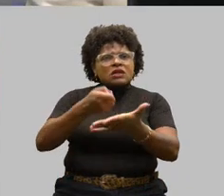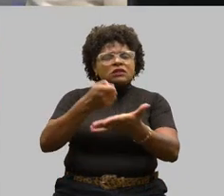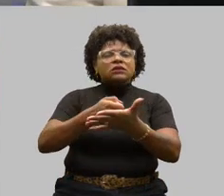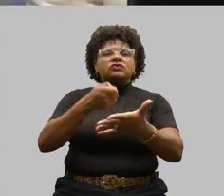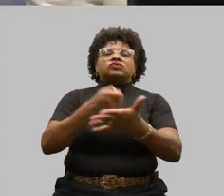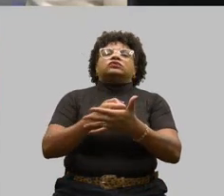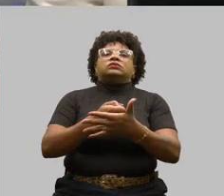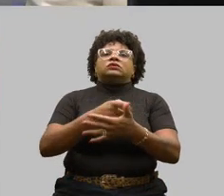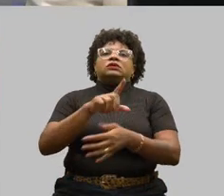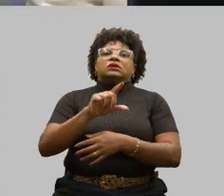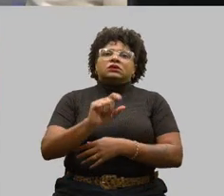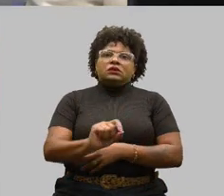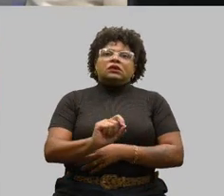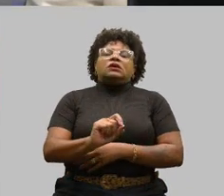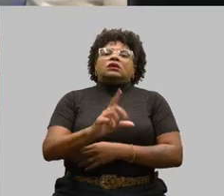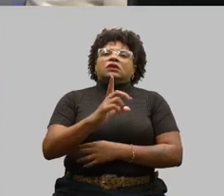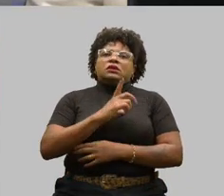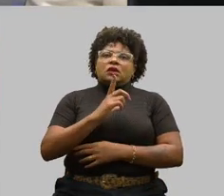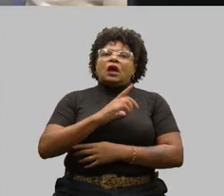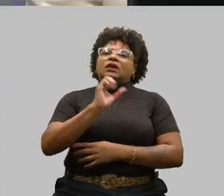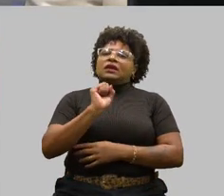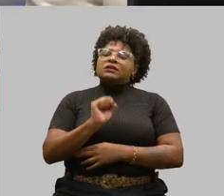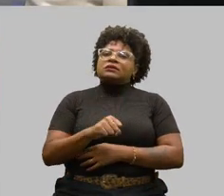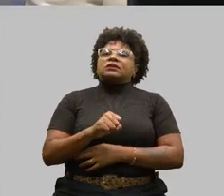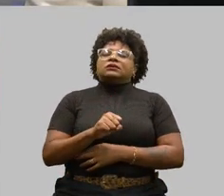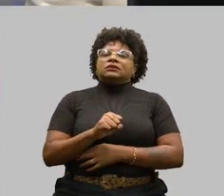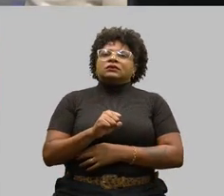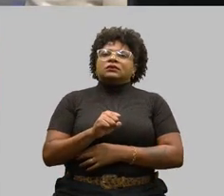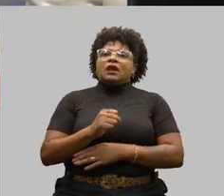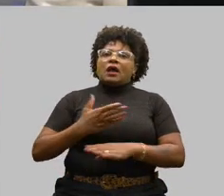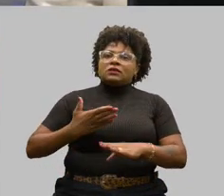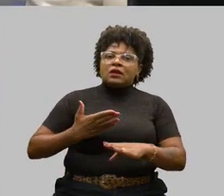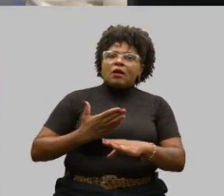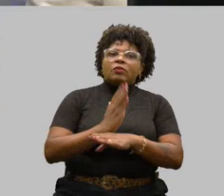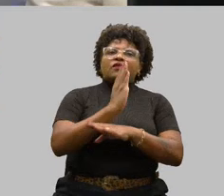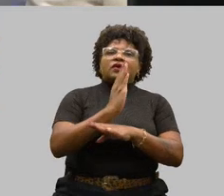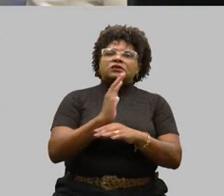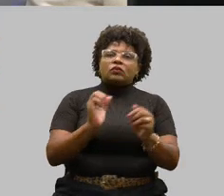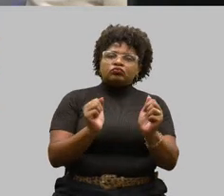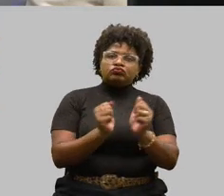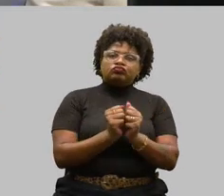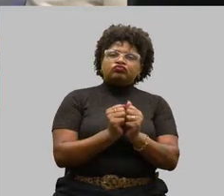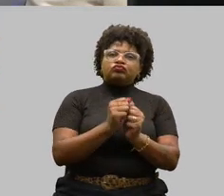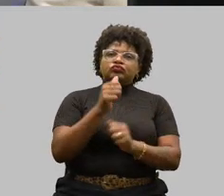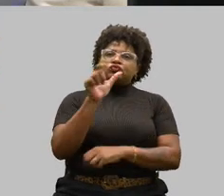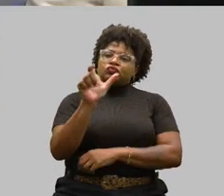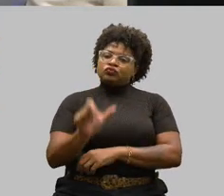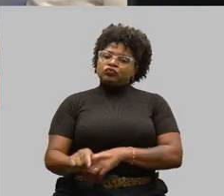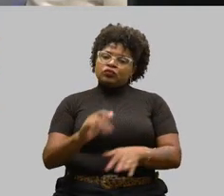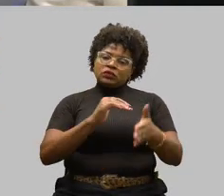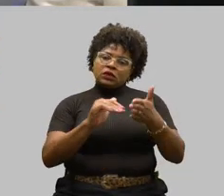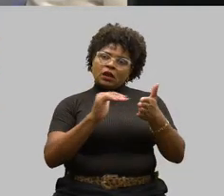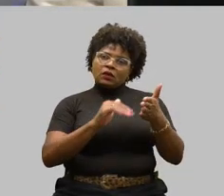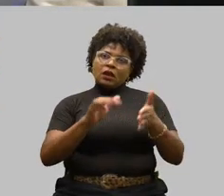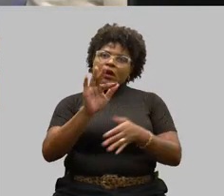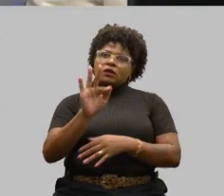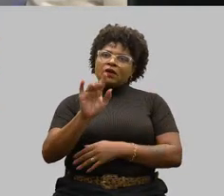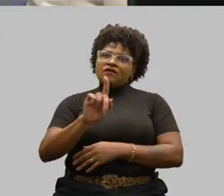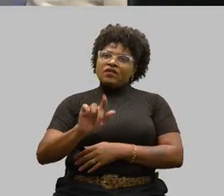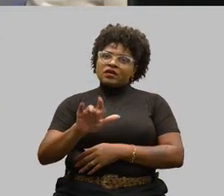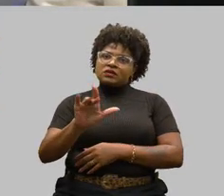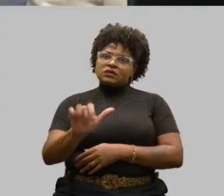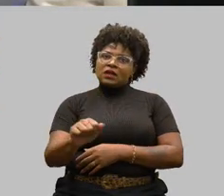que haja sensibilidade junto ao secretário de fazenda para que esse é o valor